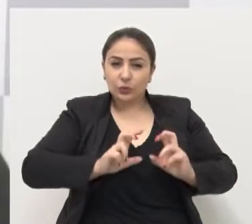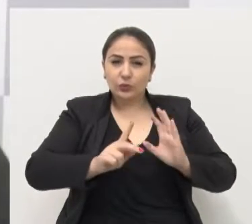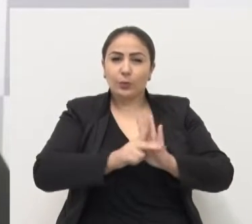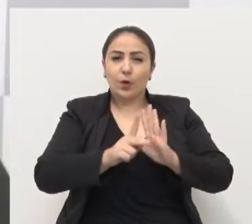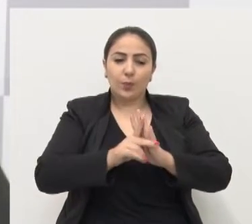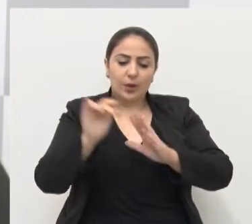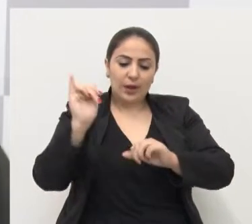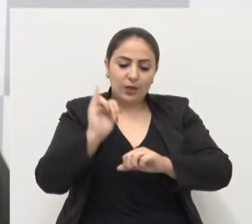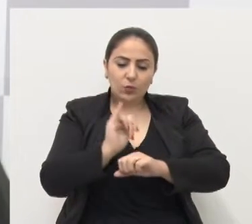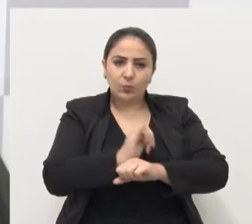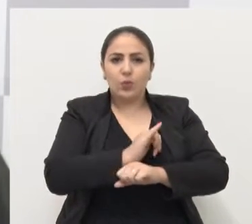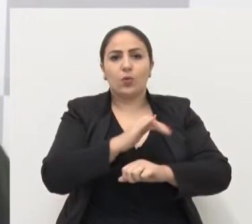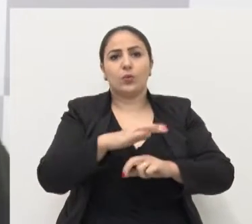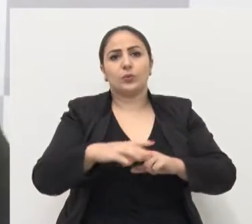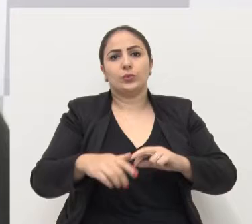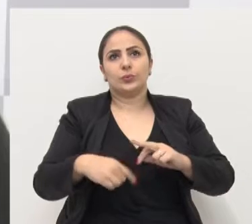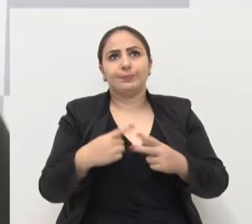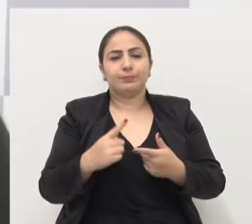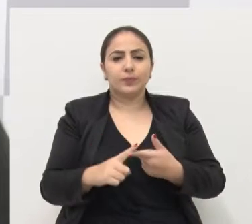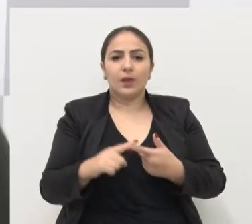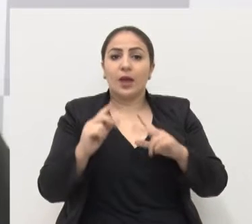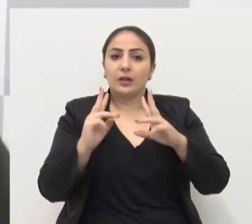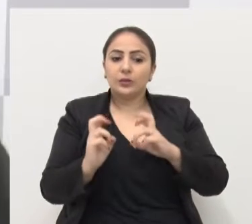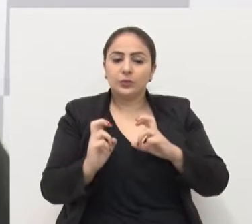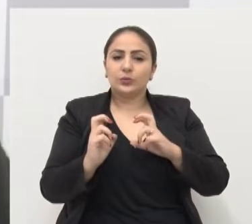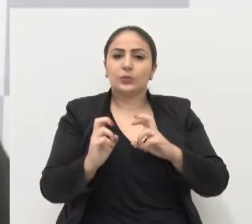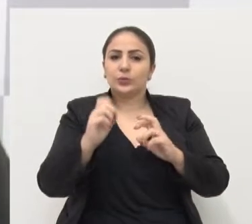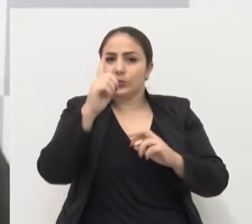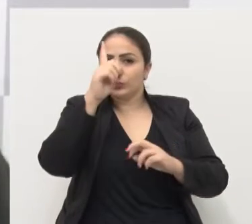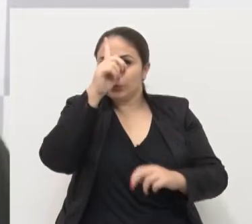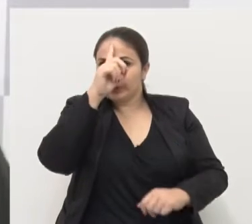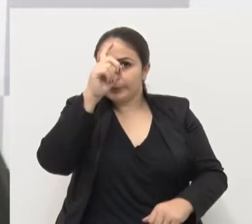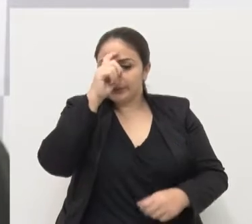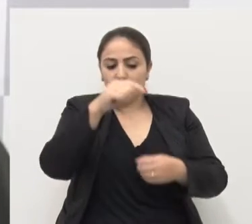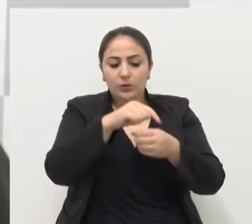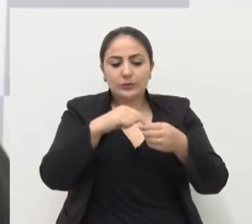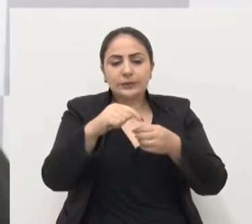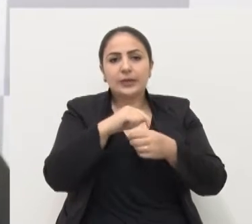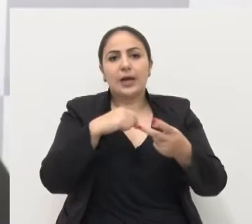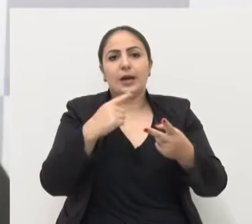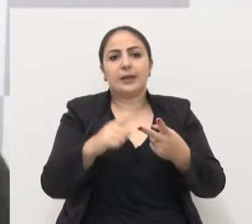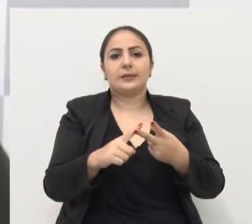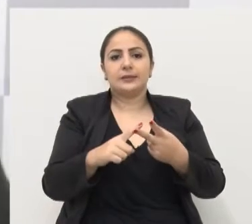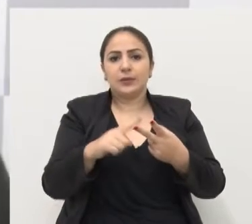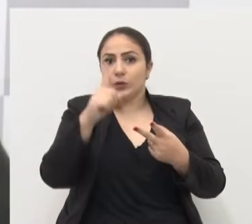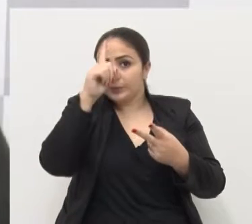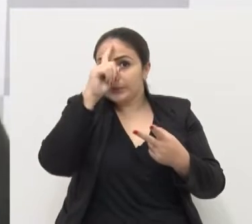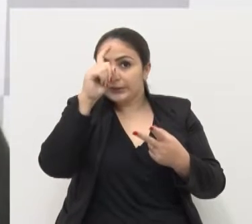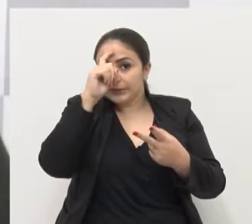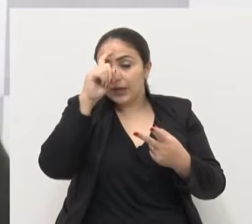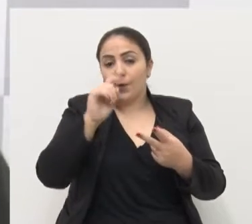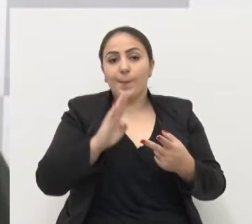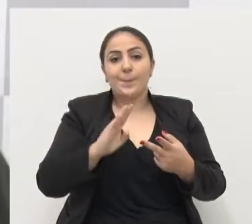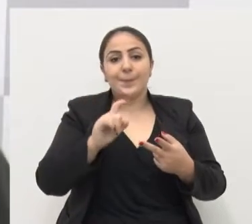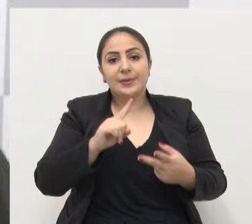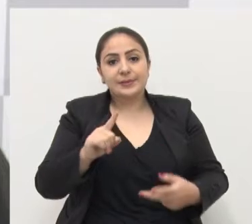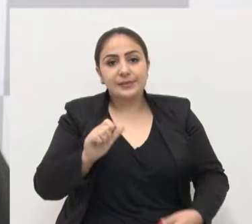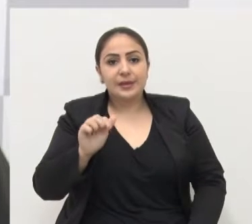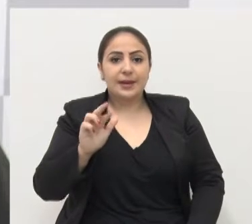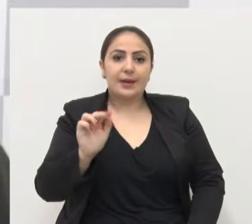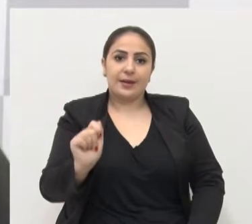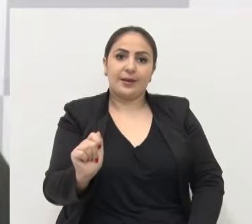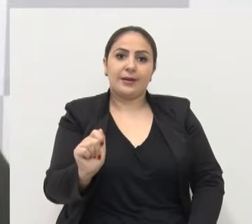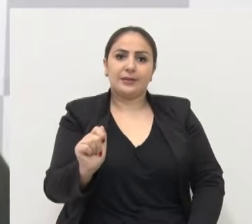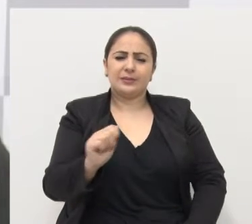questão do aeroporto é a questão do hospital cidade hospital bezerra de menezes nem aí